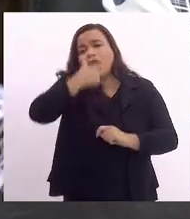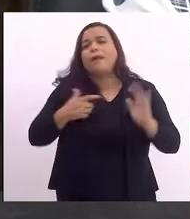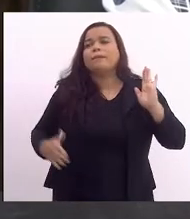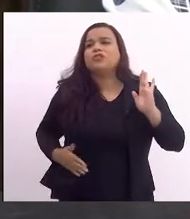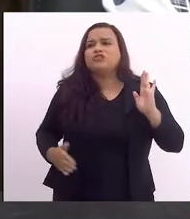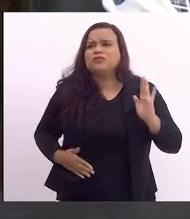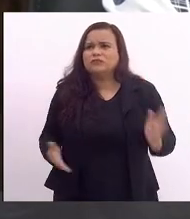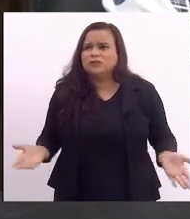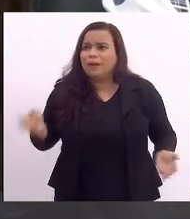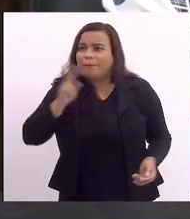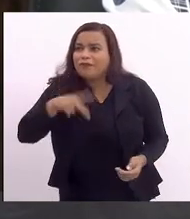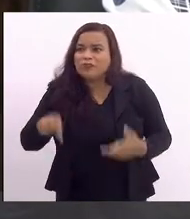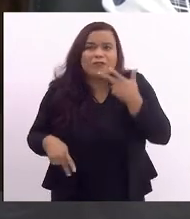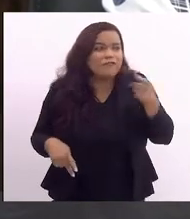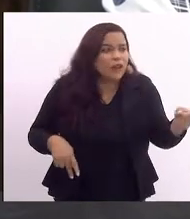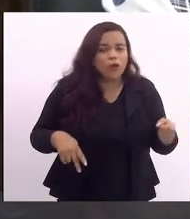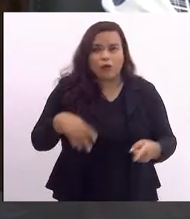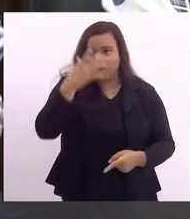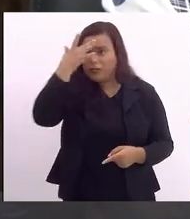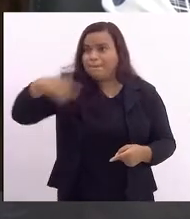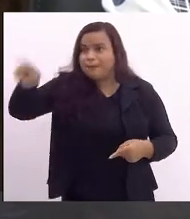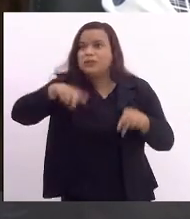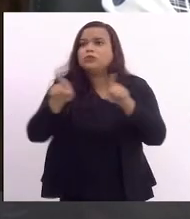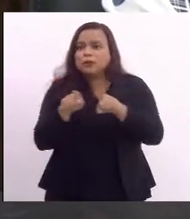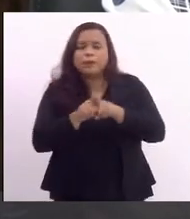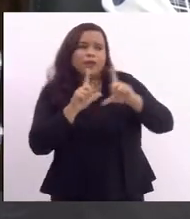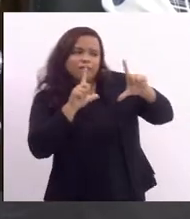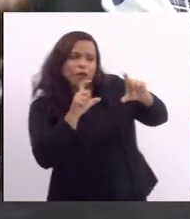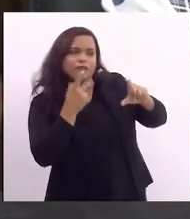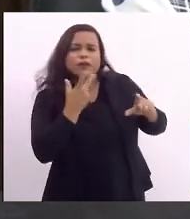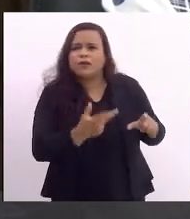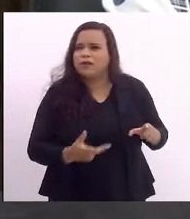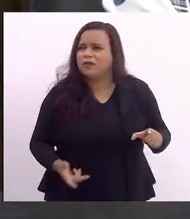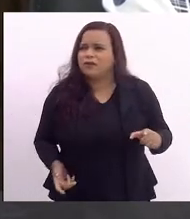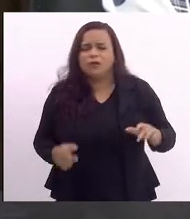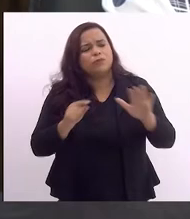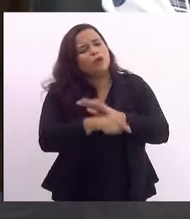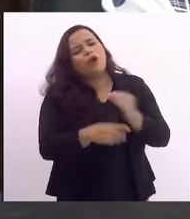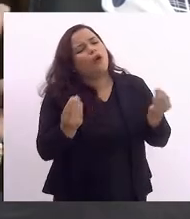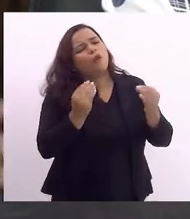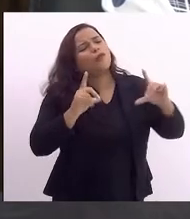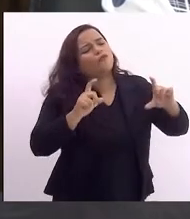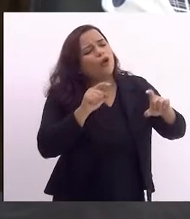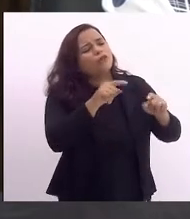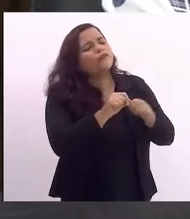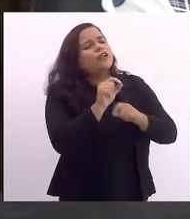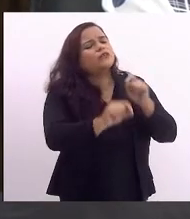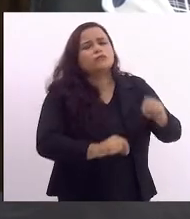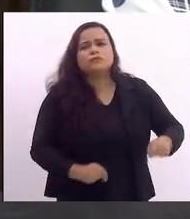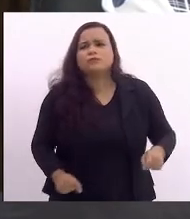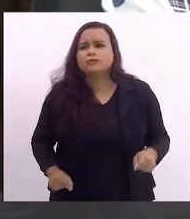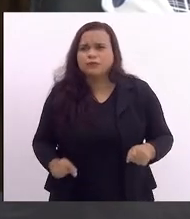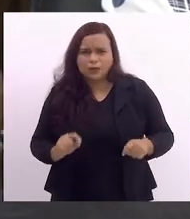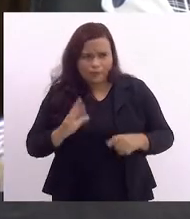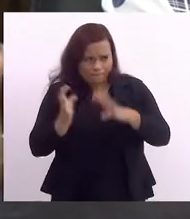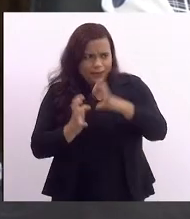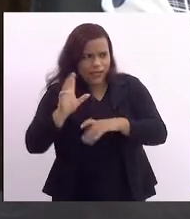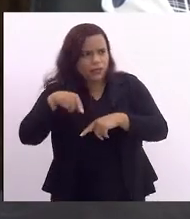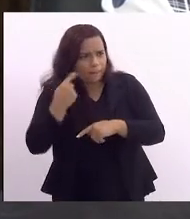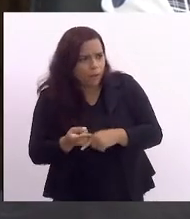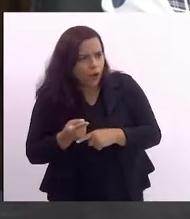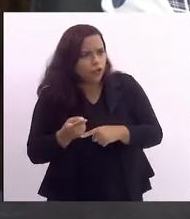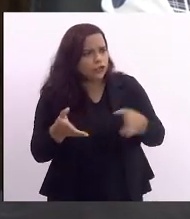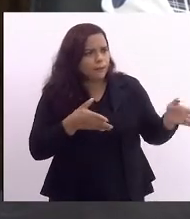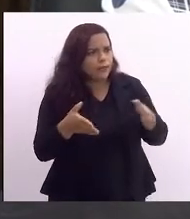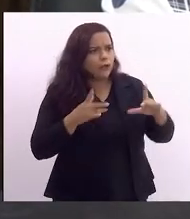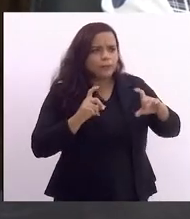disse, e as pessoas realmente tiraram foto dele, e eu falei, como é que aconteceu essa foto? O que você estava fazendo? Foi depois da briga? Foi durante a